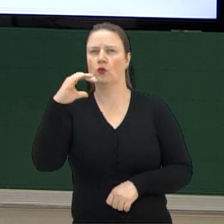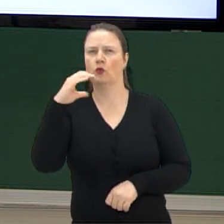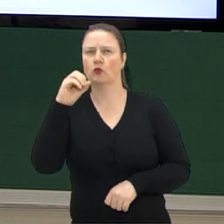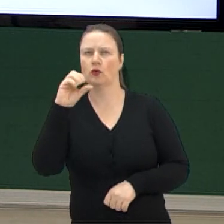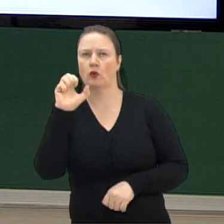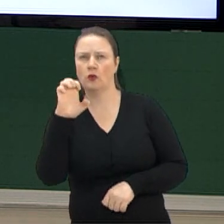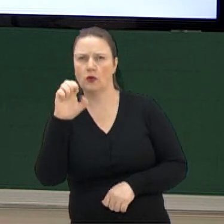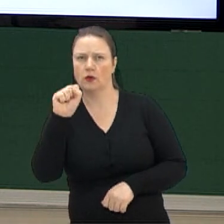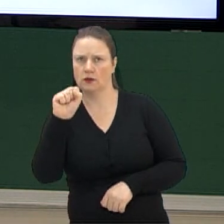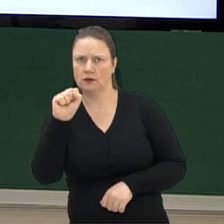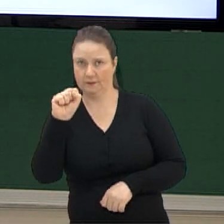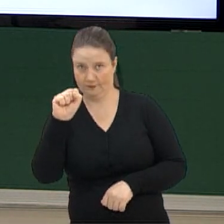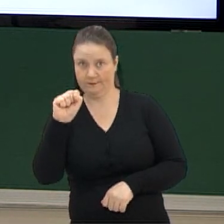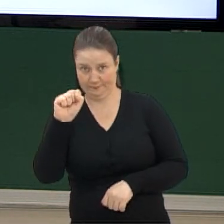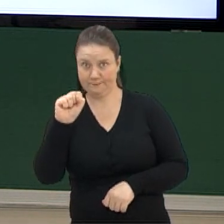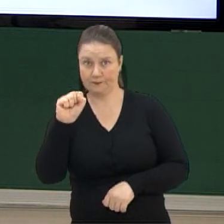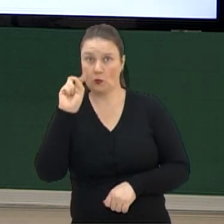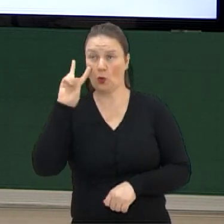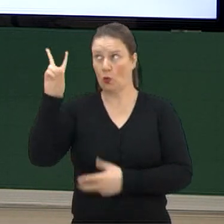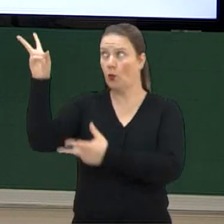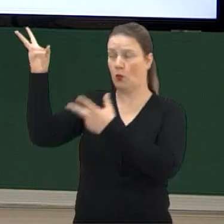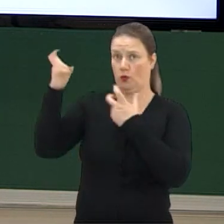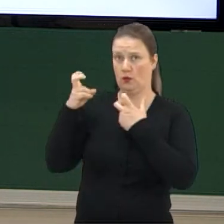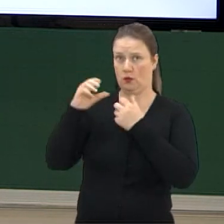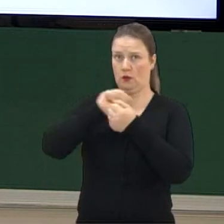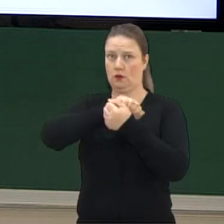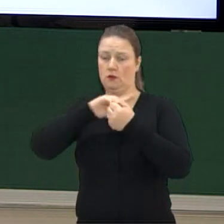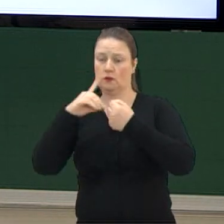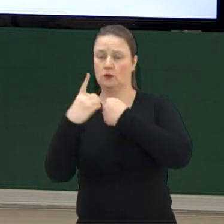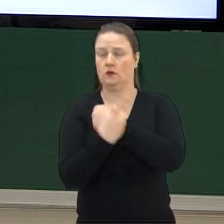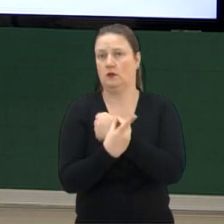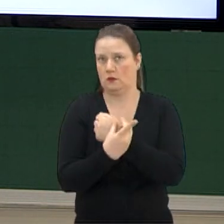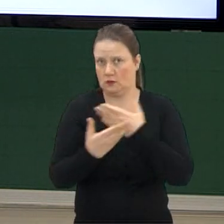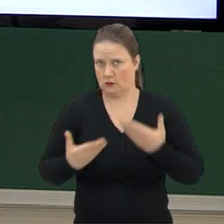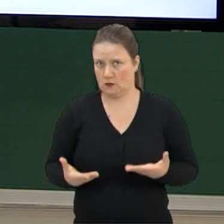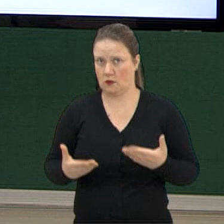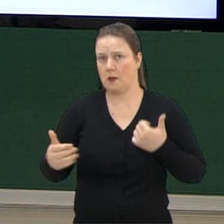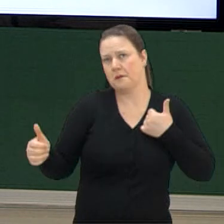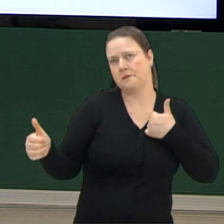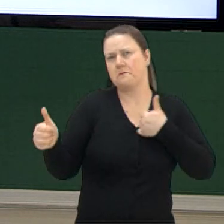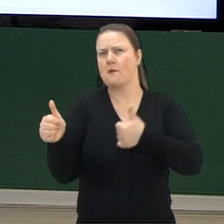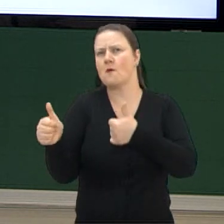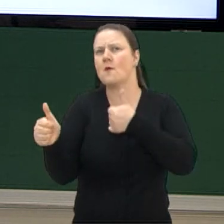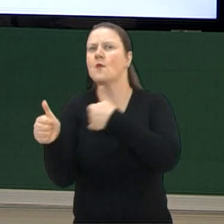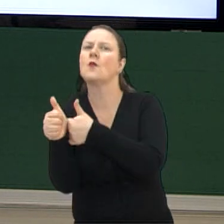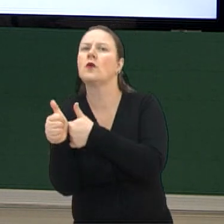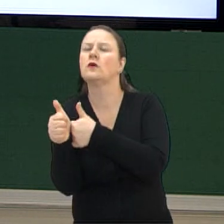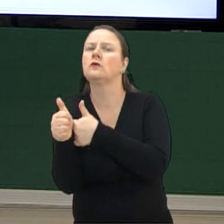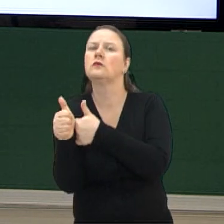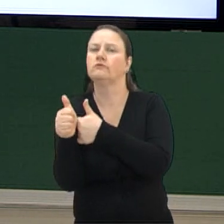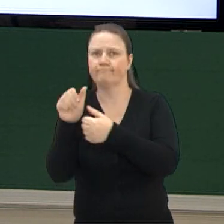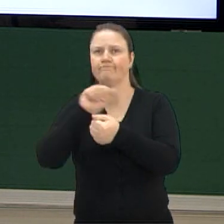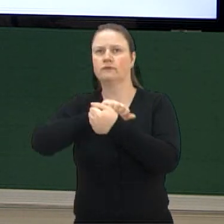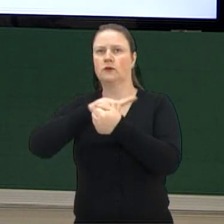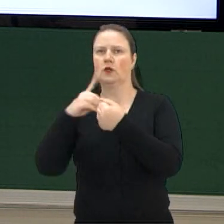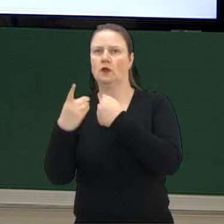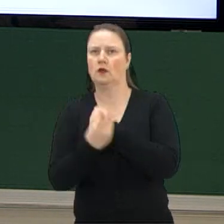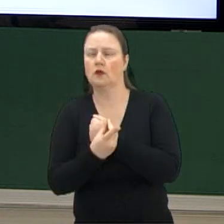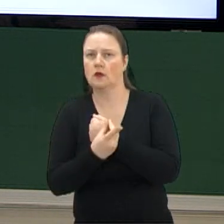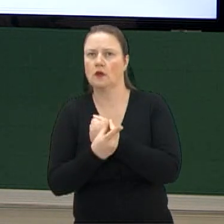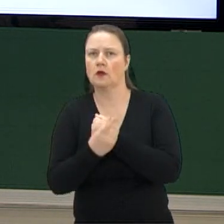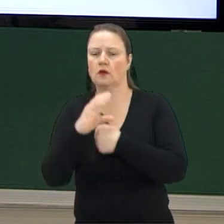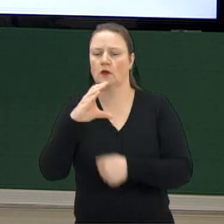chamar de locução. Então, locução adverbial. O aproximadamente é um advérbio. Cerca